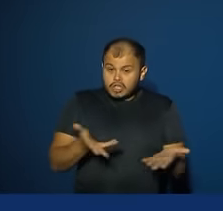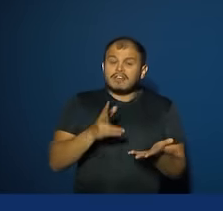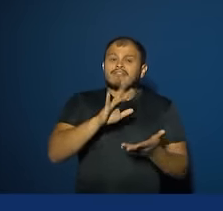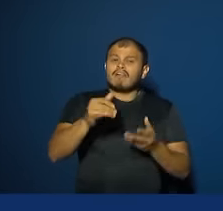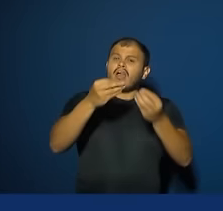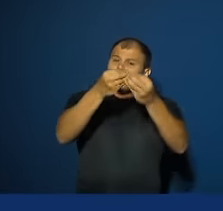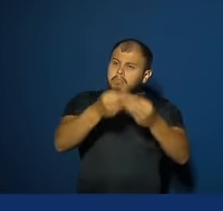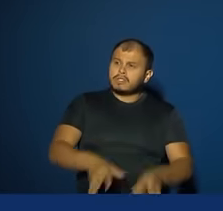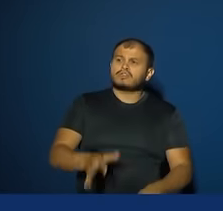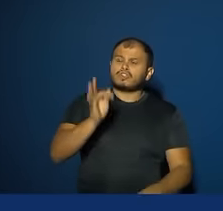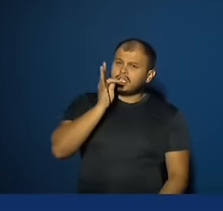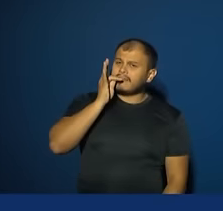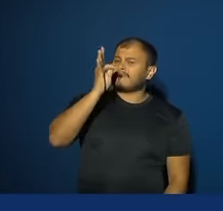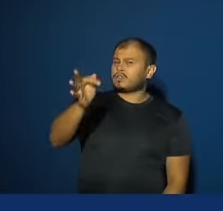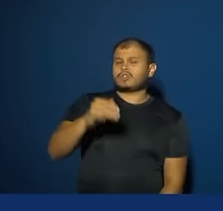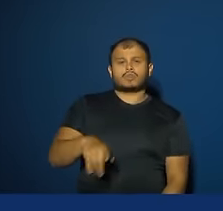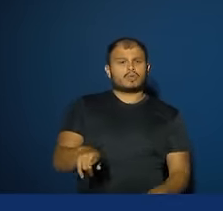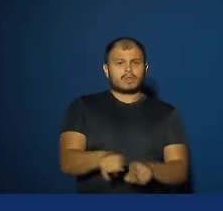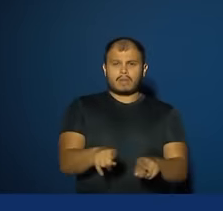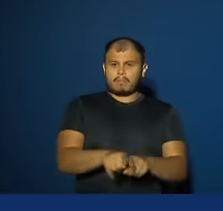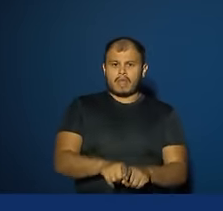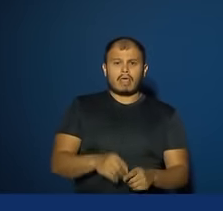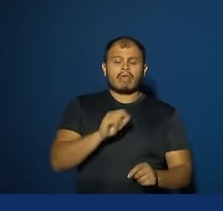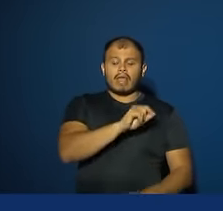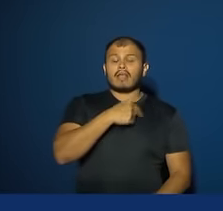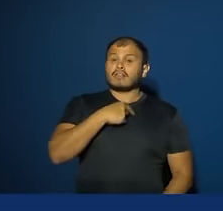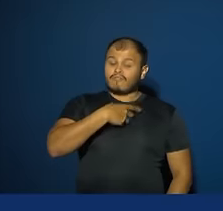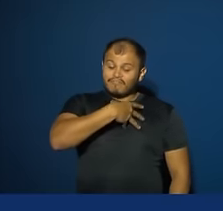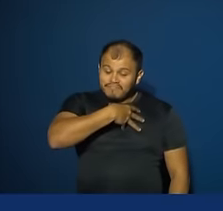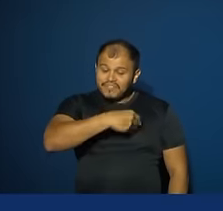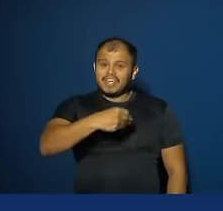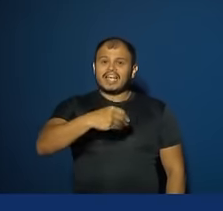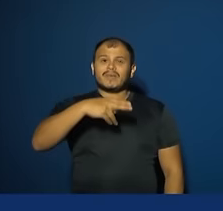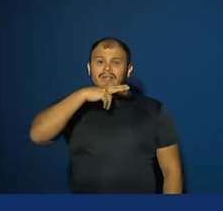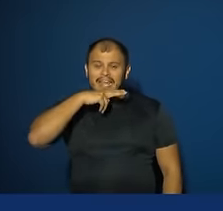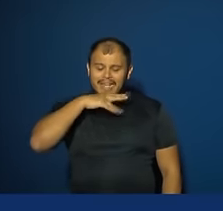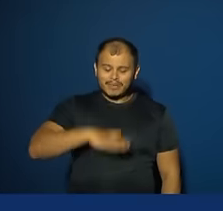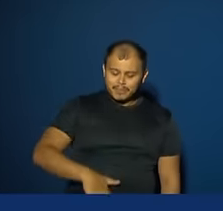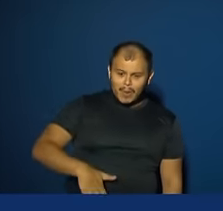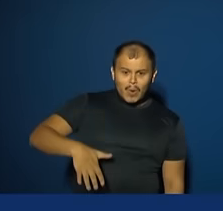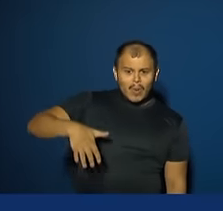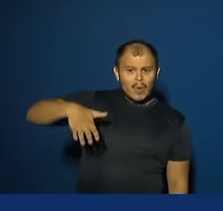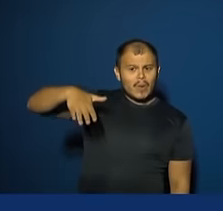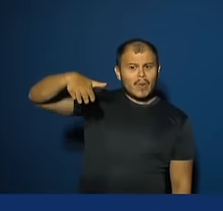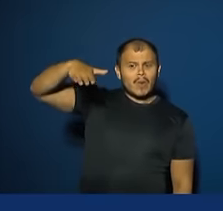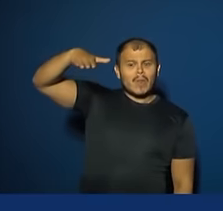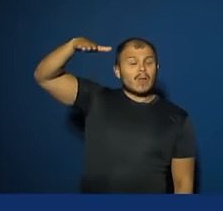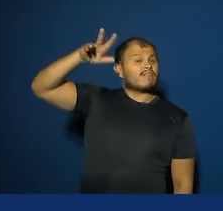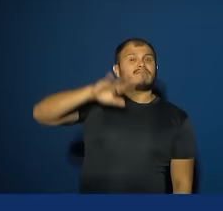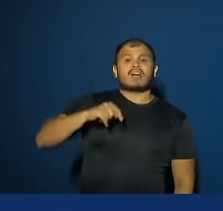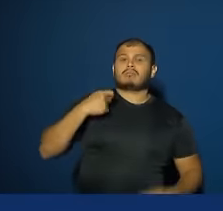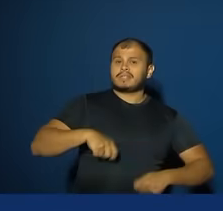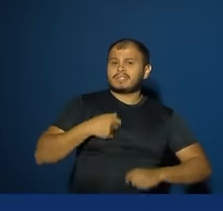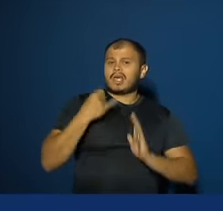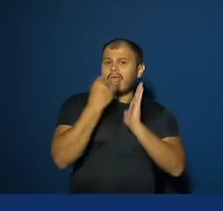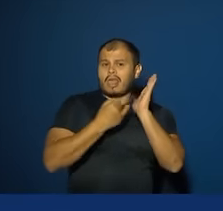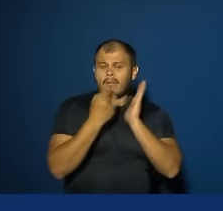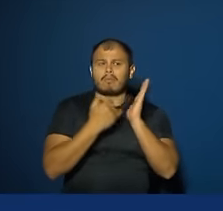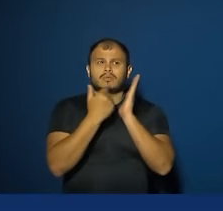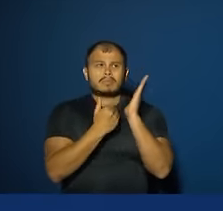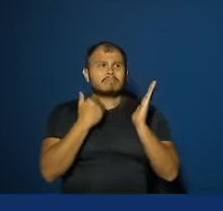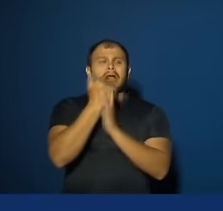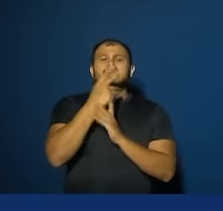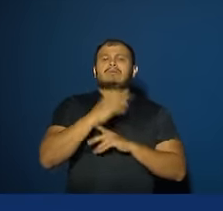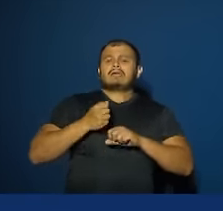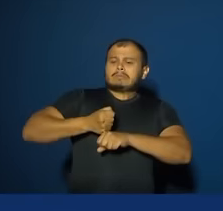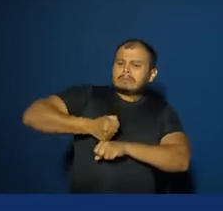futuras gerações né vão ser nossos filhos e nossos sucessores que vão ter que pagar mais impostos vão ter que ter uma vida mais